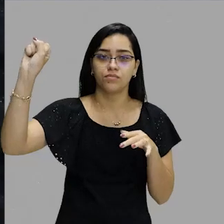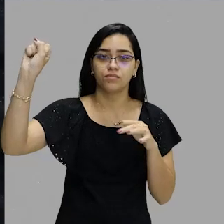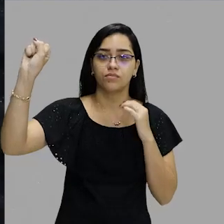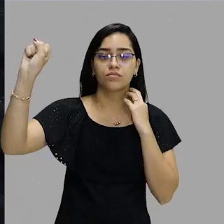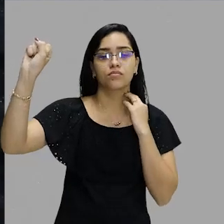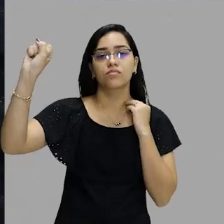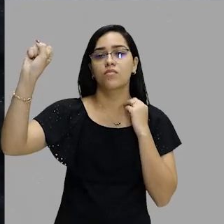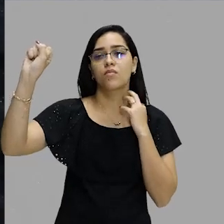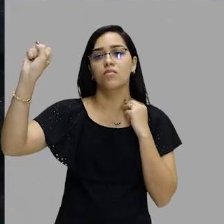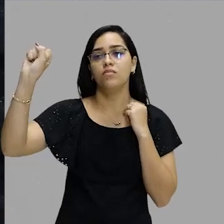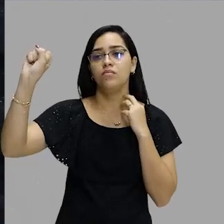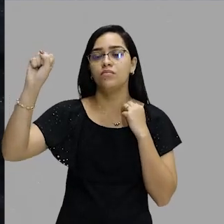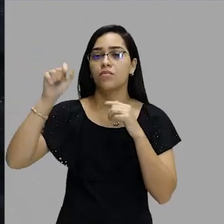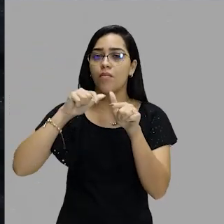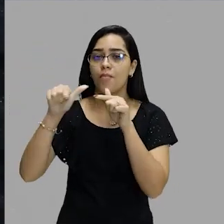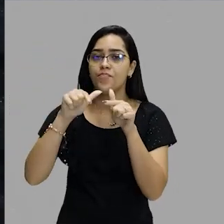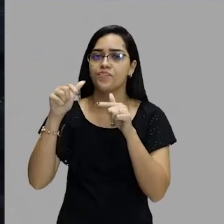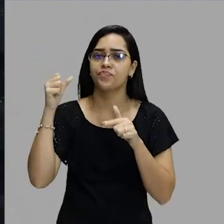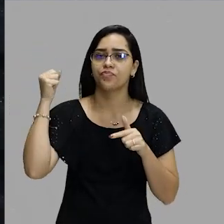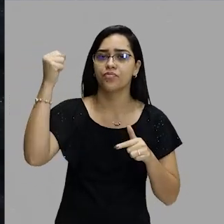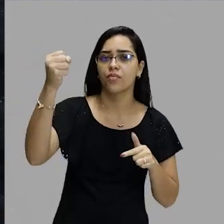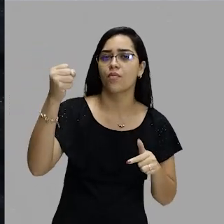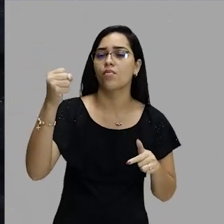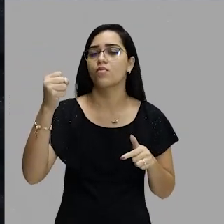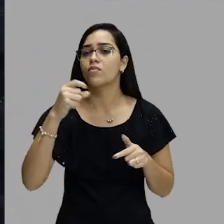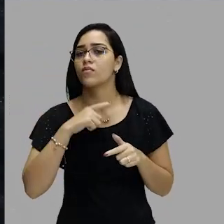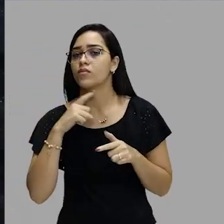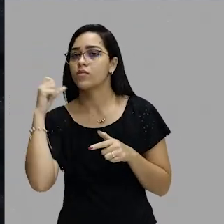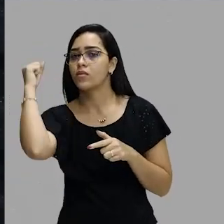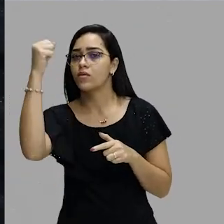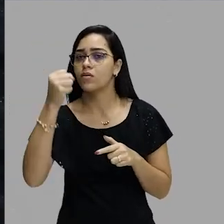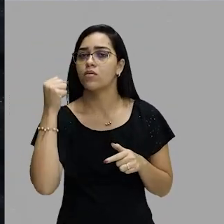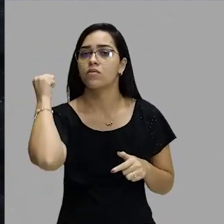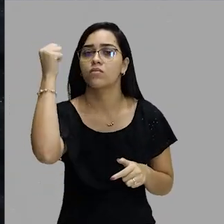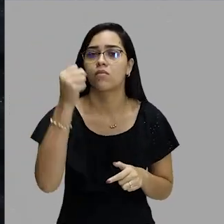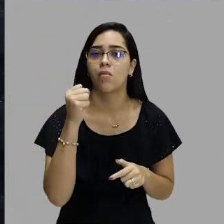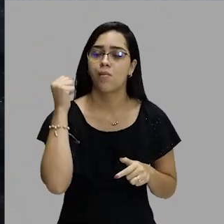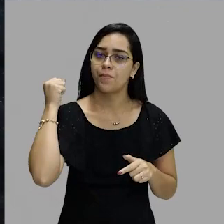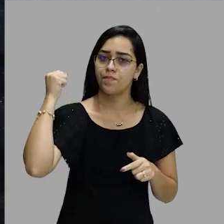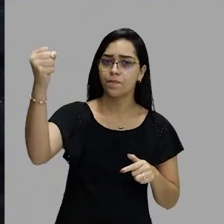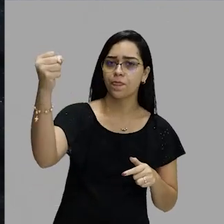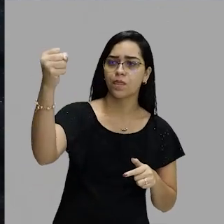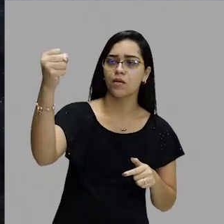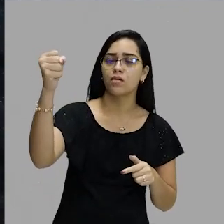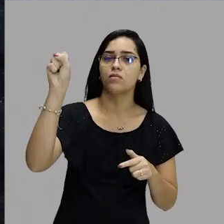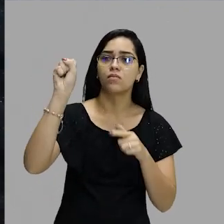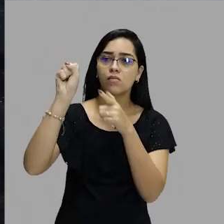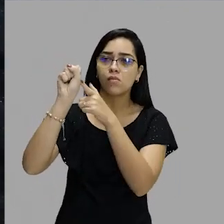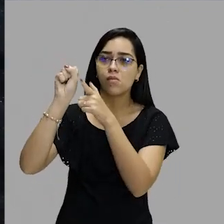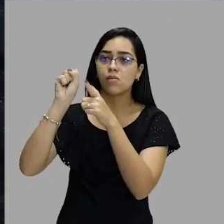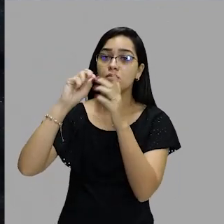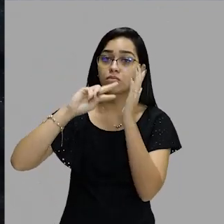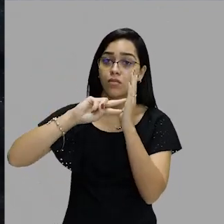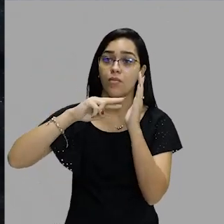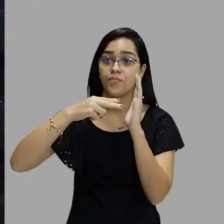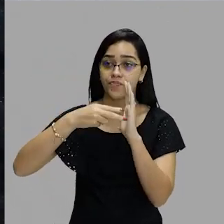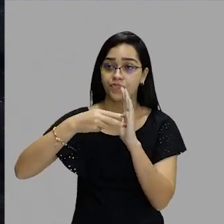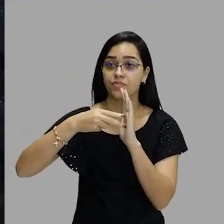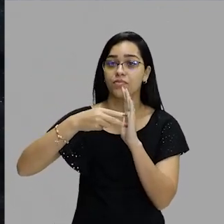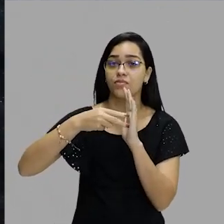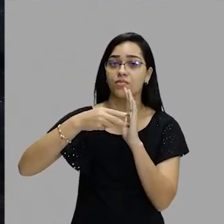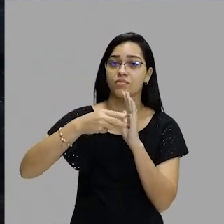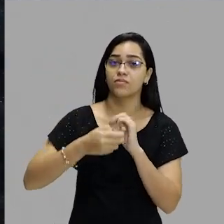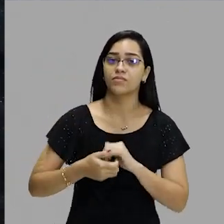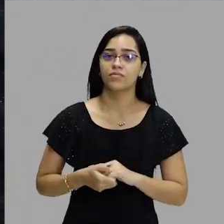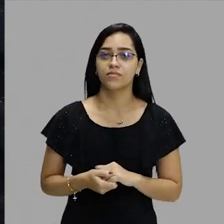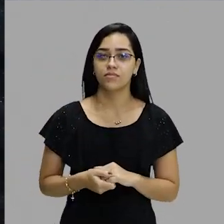normalmente quem trabalha com resistência, quem está em revolução, coloca assim a mão de punho fechado, que significa, meu